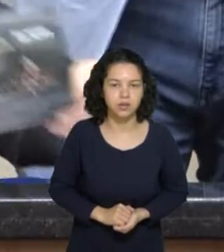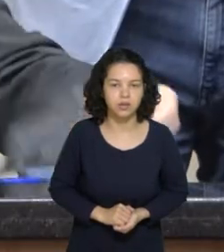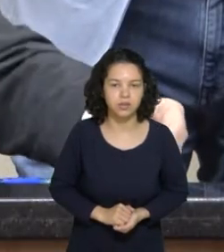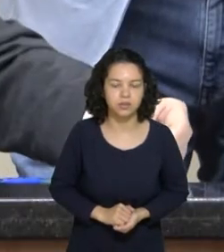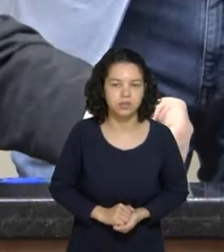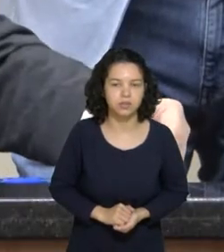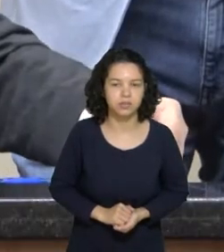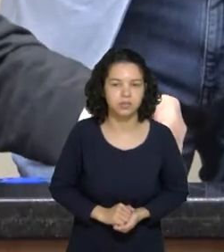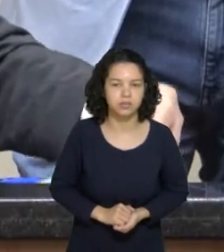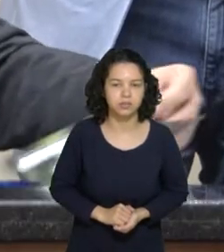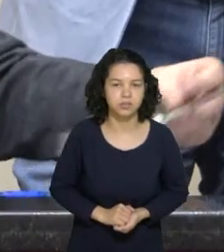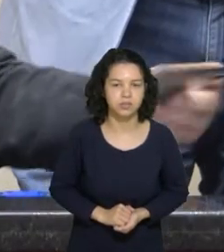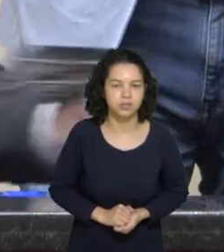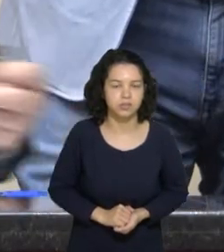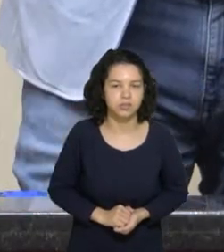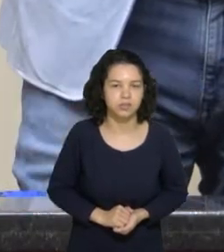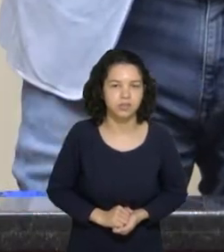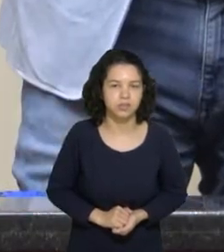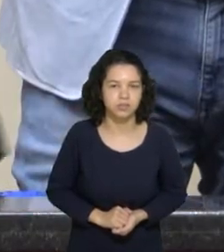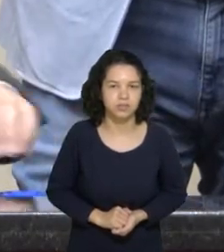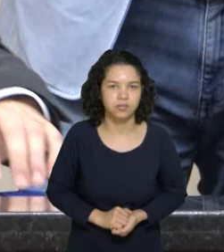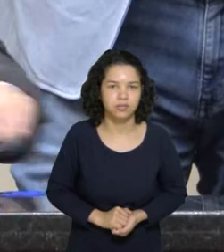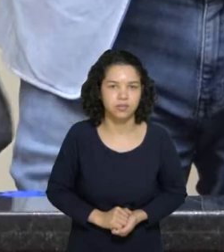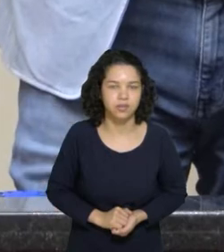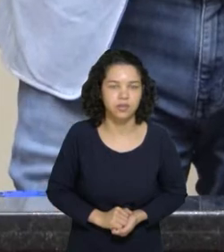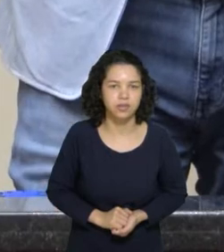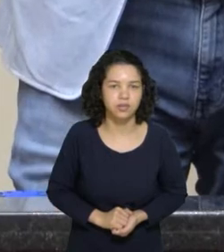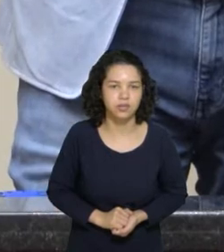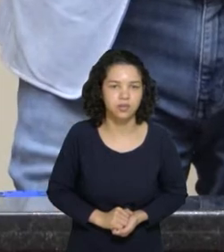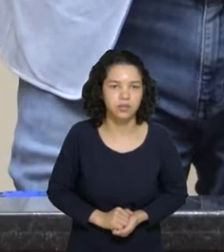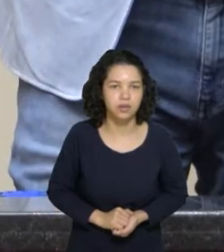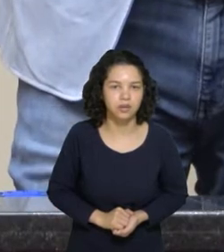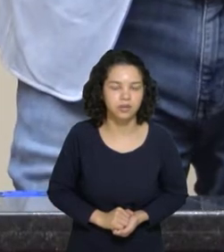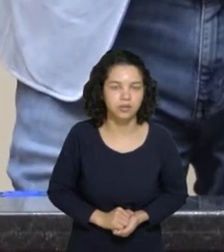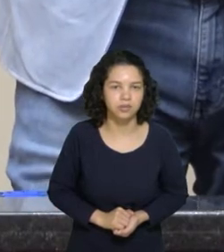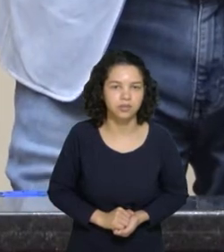Mas vocês são gêmeos? São gêmeos?